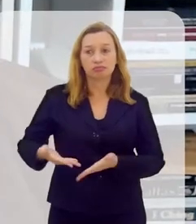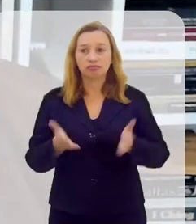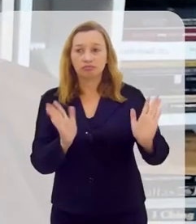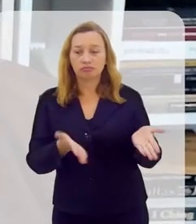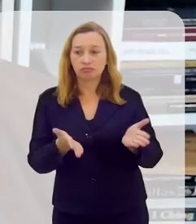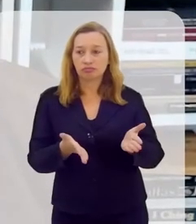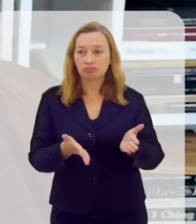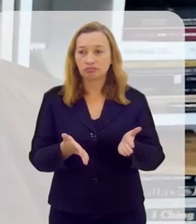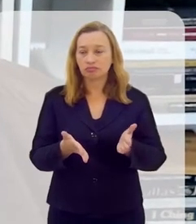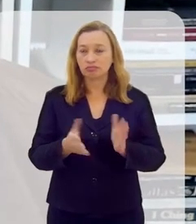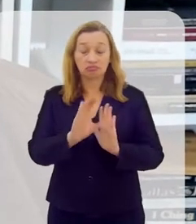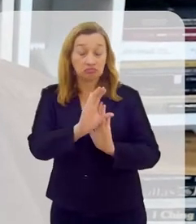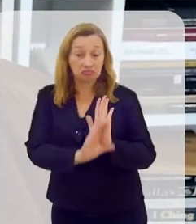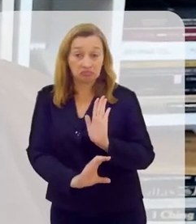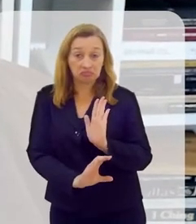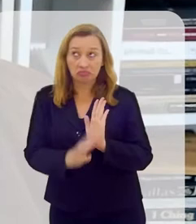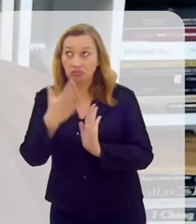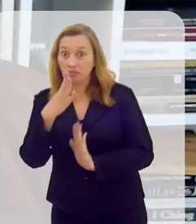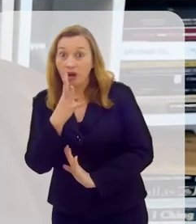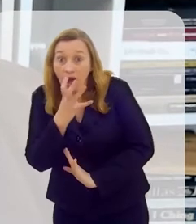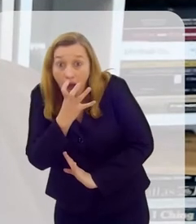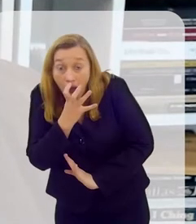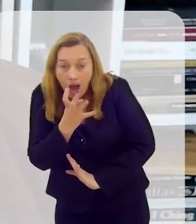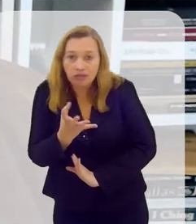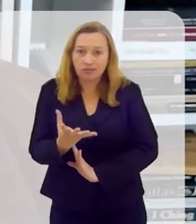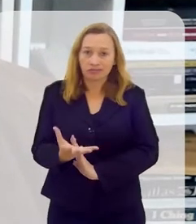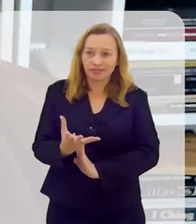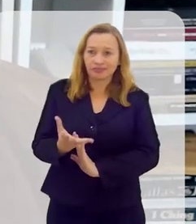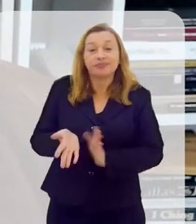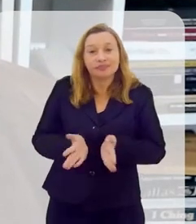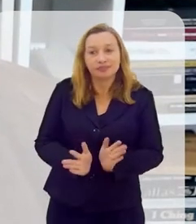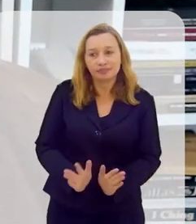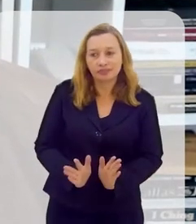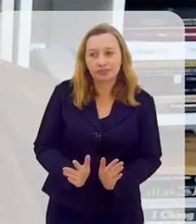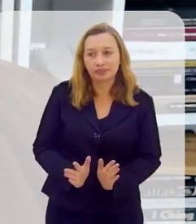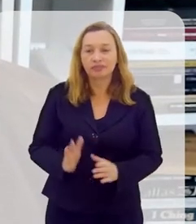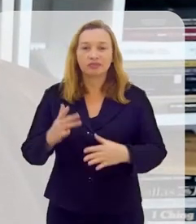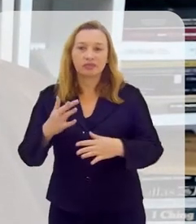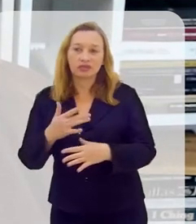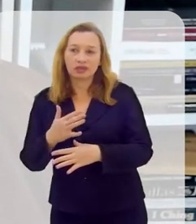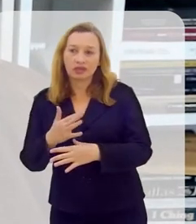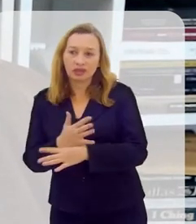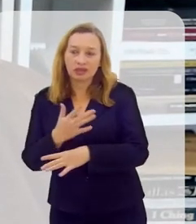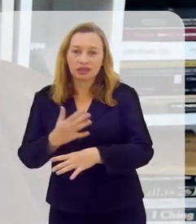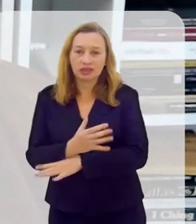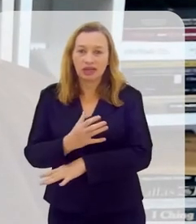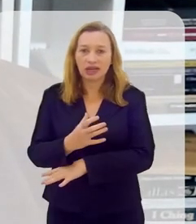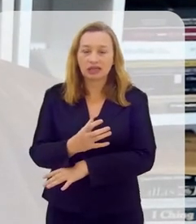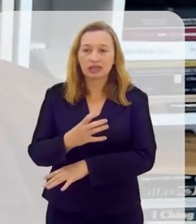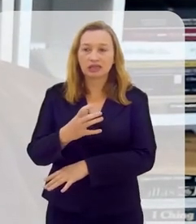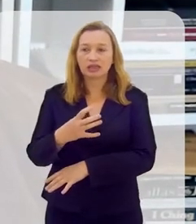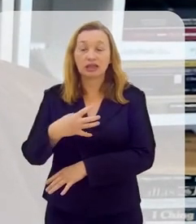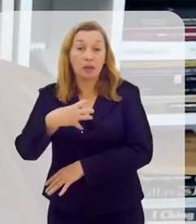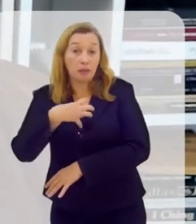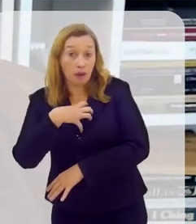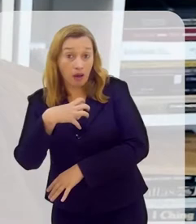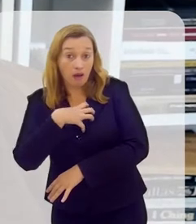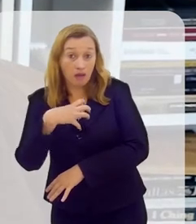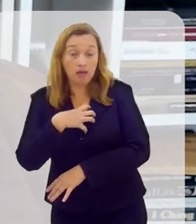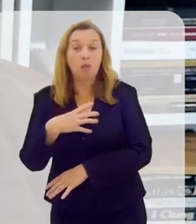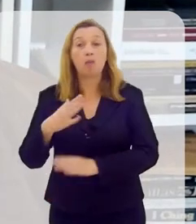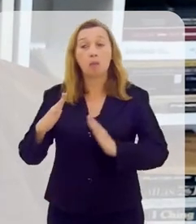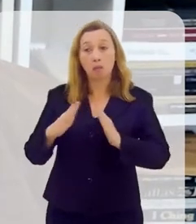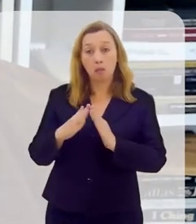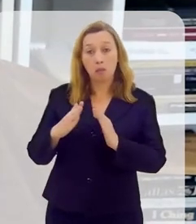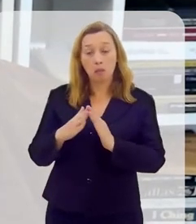Nossa convidada de hoje é dona de um currículo realmente impressionante. Nascida na cidade de São Félix, no Recôncavo Baiano, mora